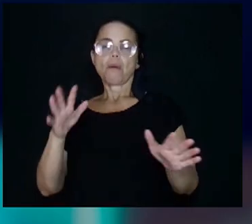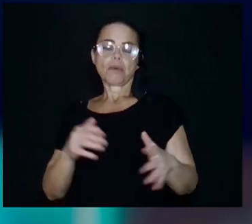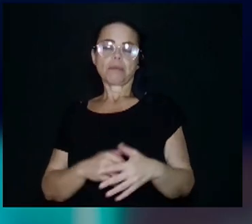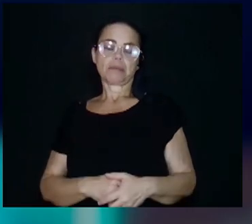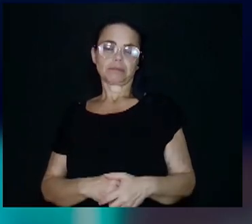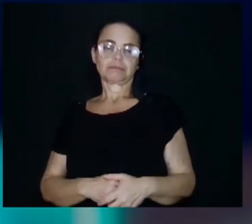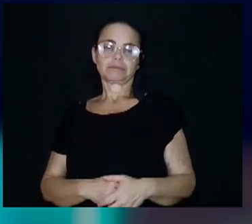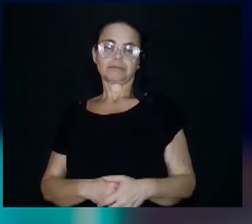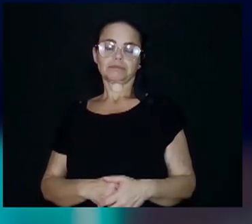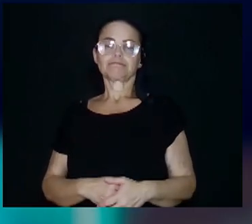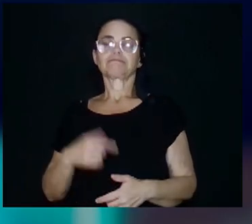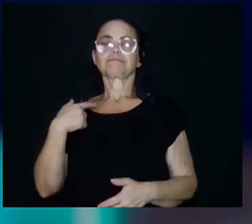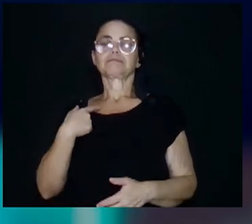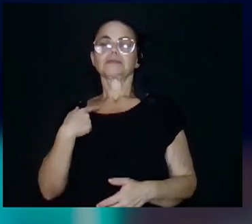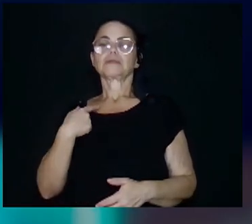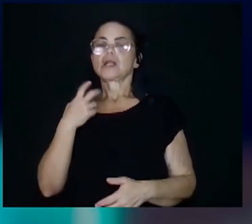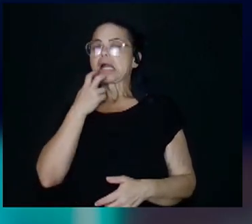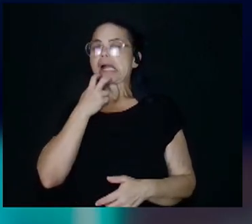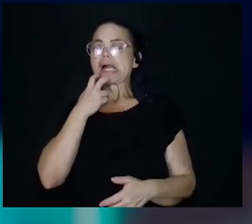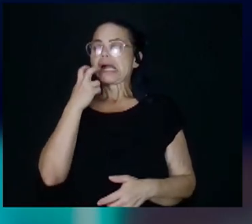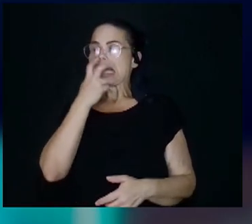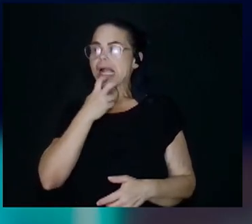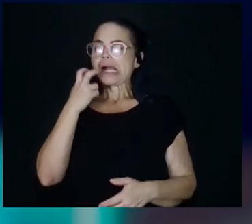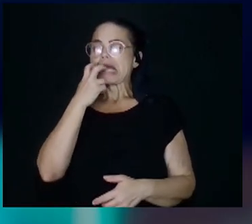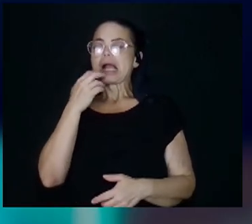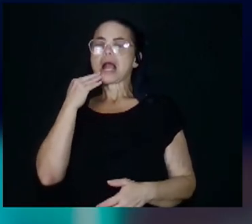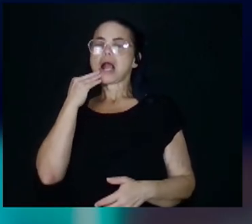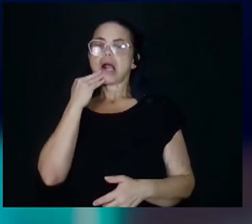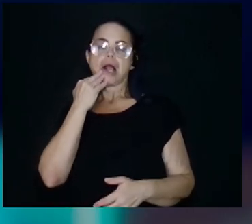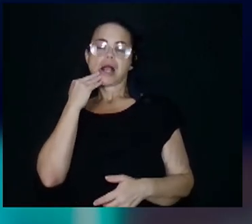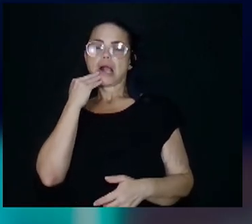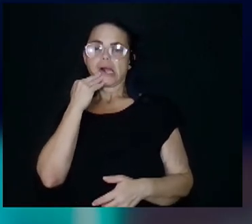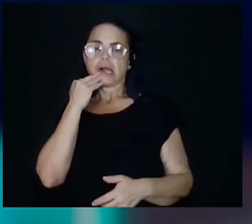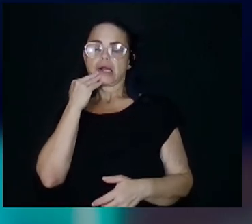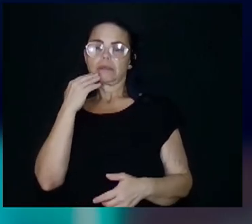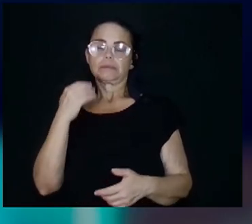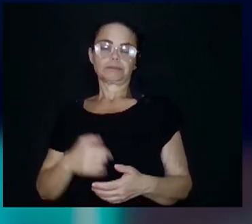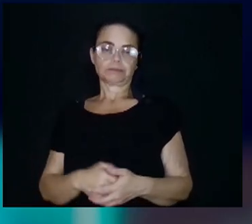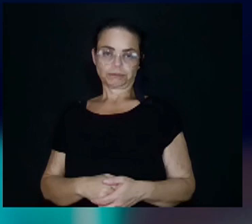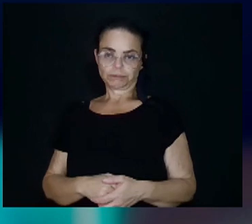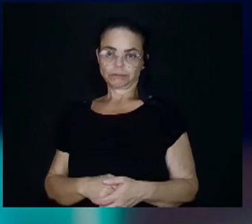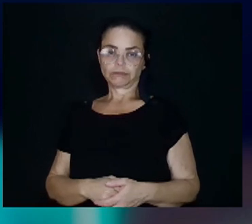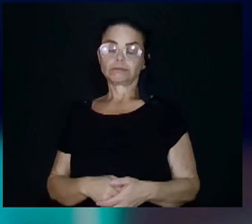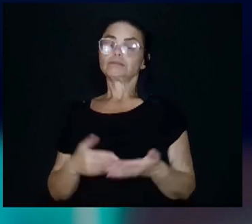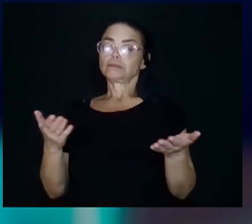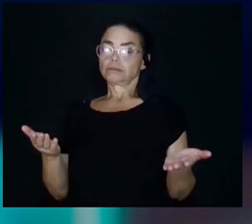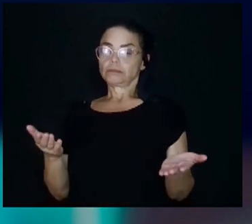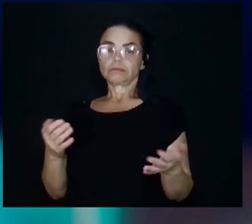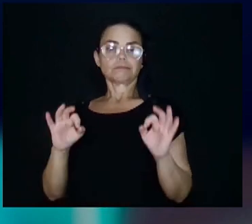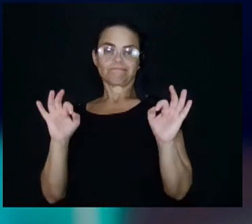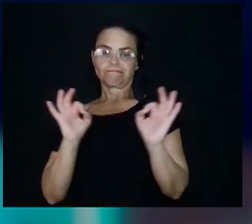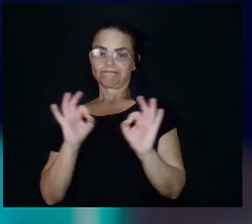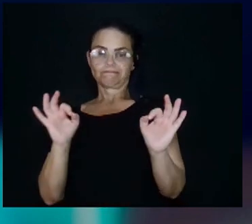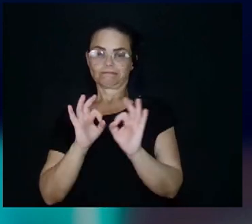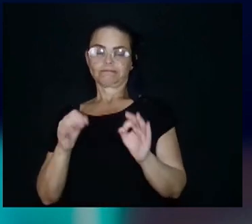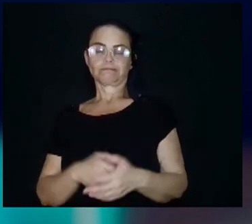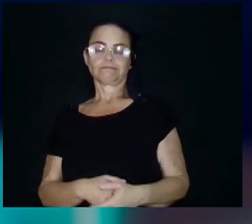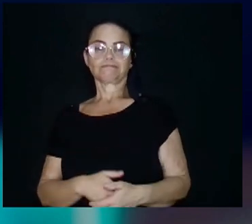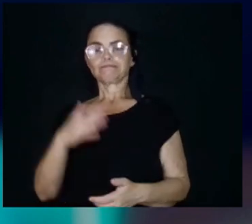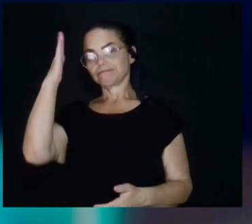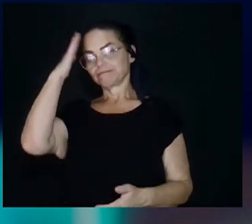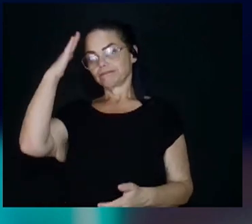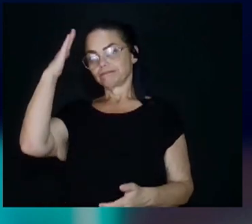que gagueja tensão física pode ter. E aí, ninguém entende que por